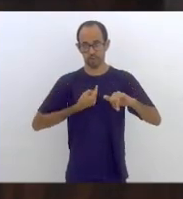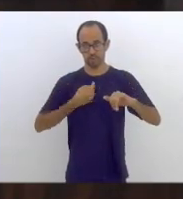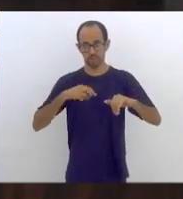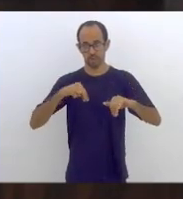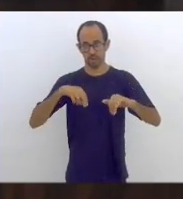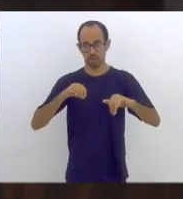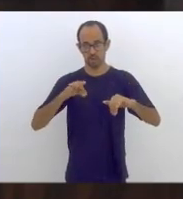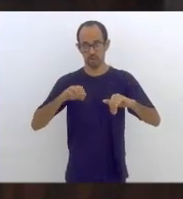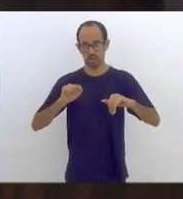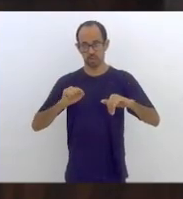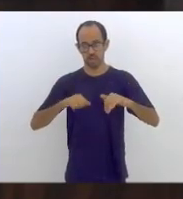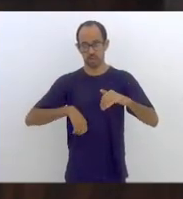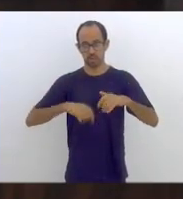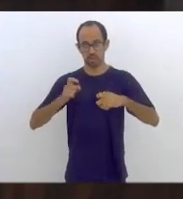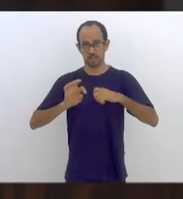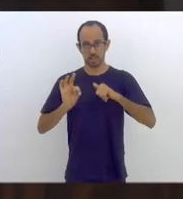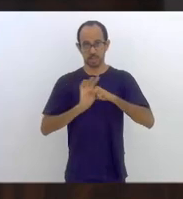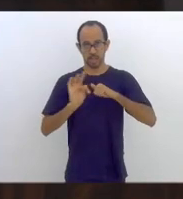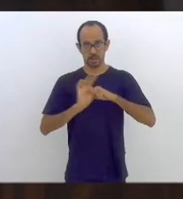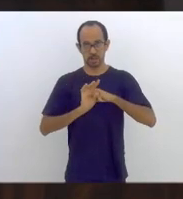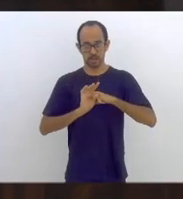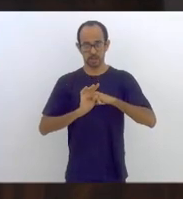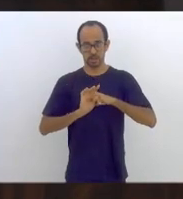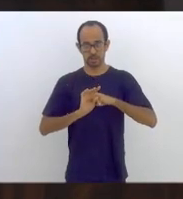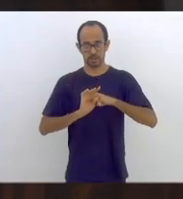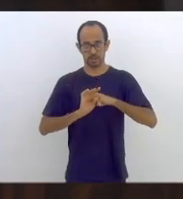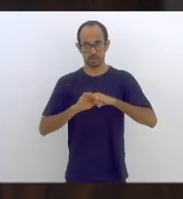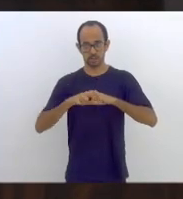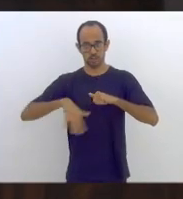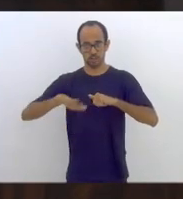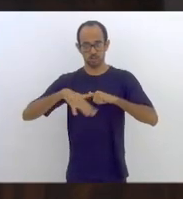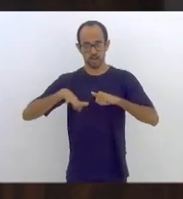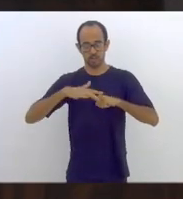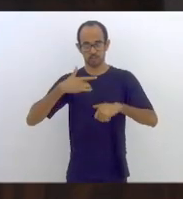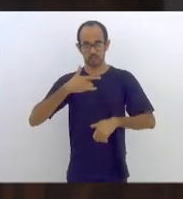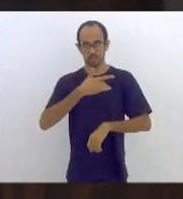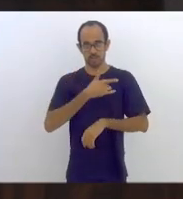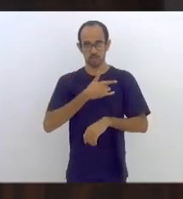complexo do céu da Saúde Possivelmente